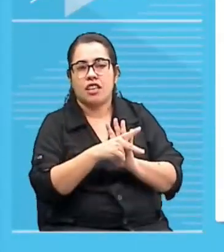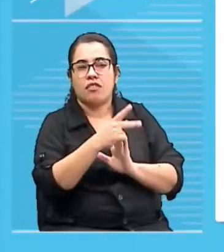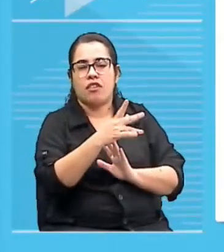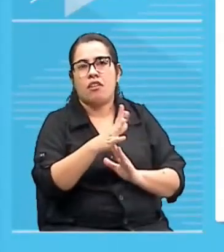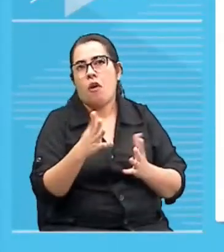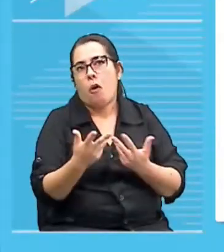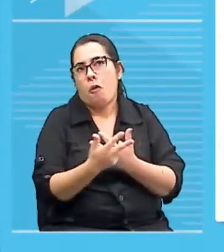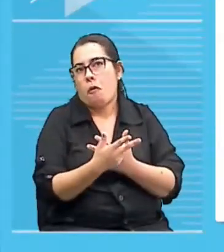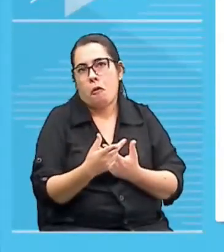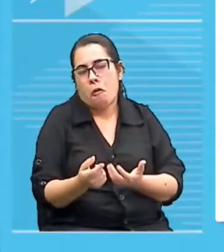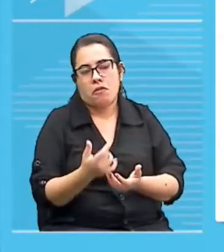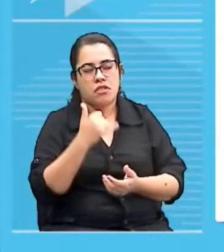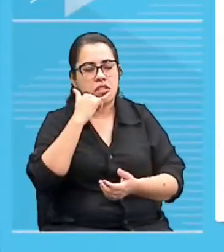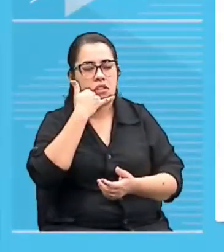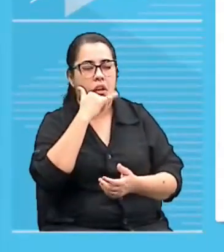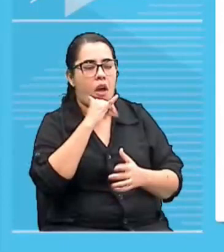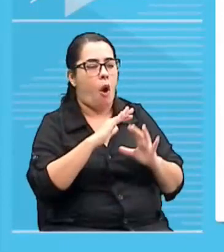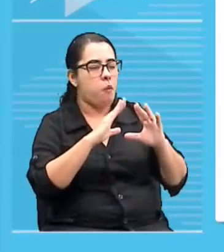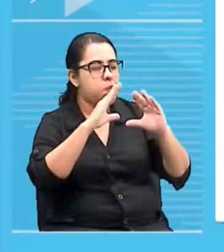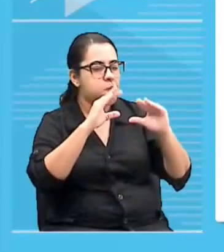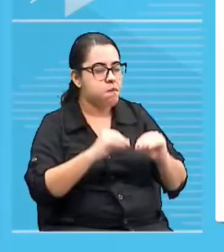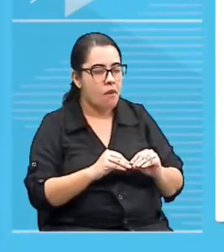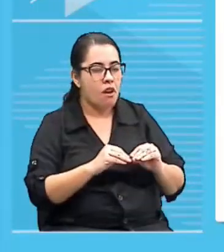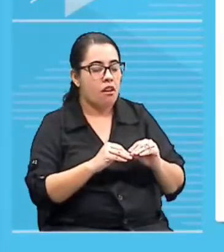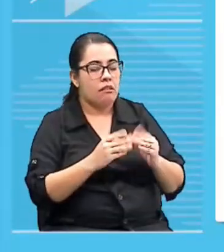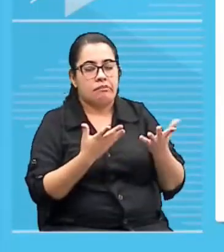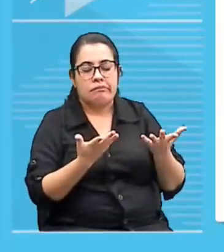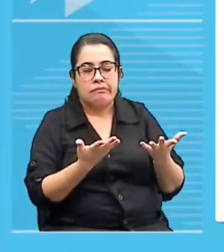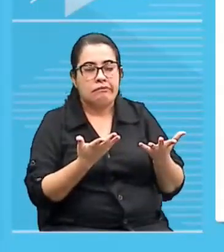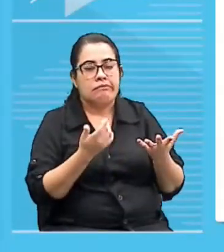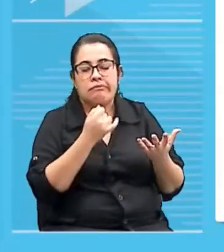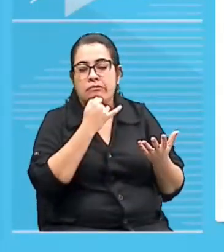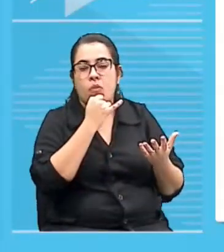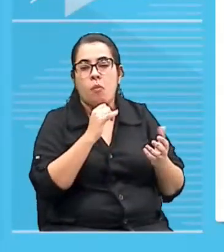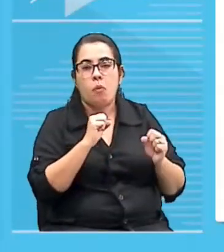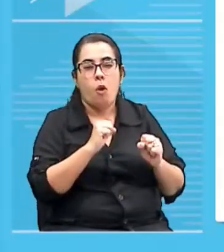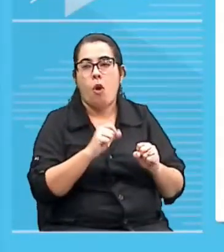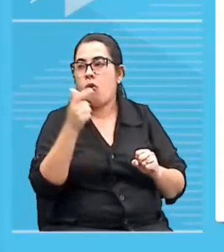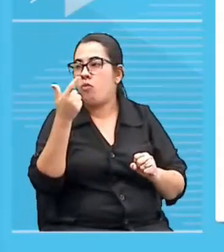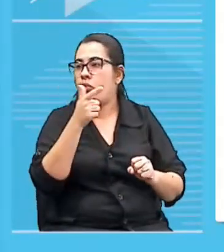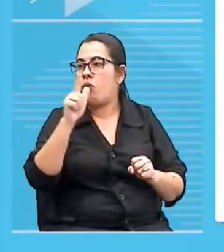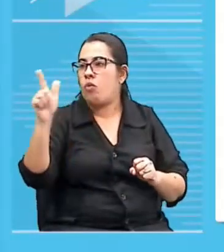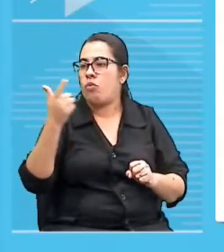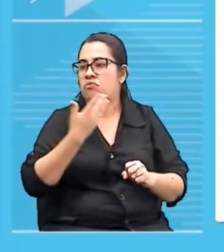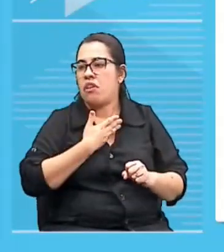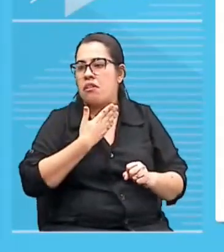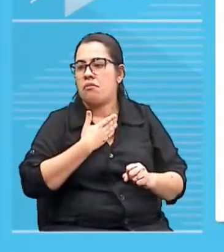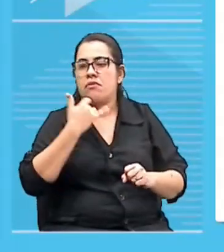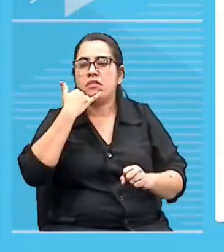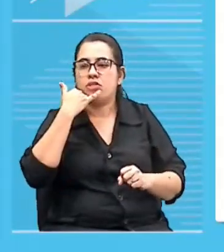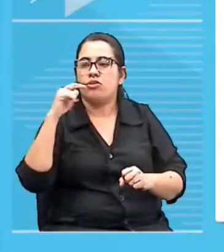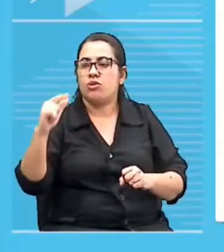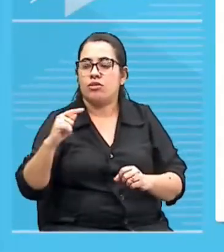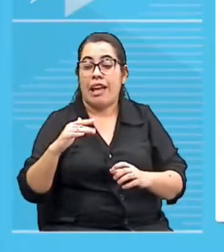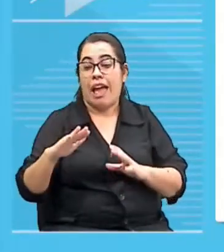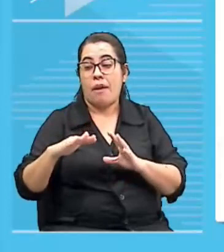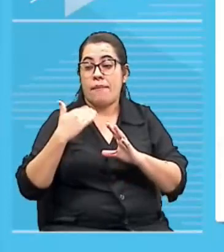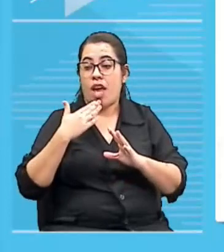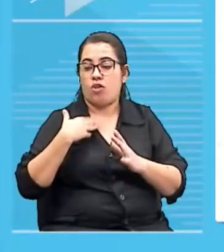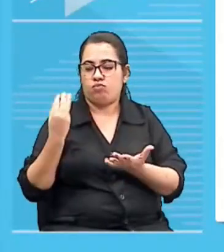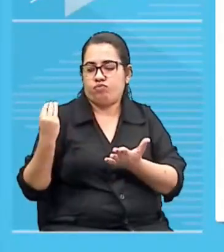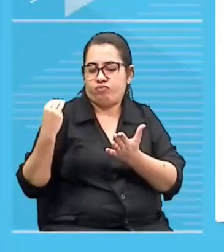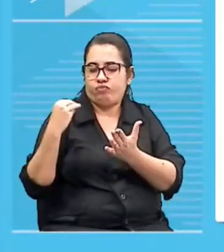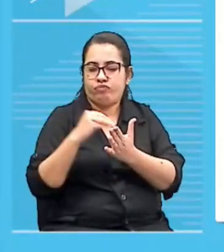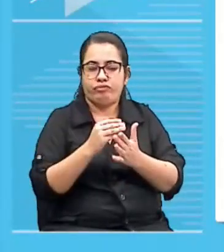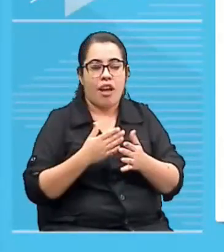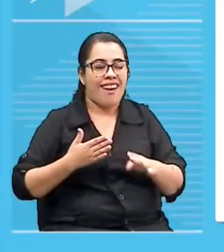arquivo no seu celular e o seu celular descarregou, você pode pegar o celular de um colega, entrar no seu e-mail, por exemplo, e